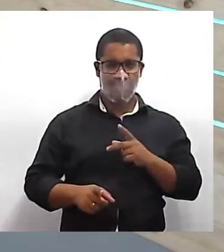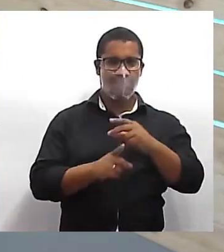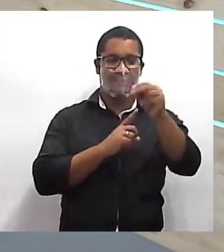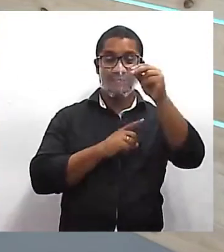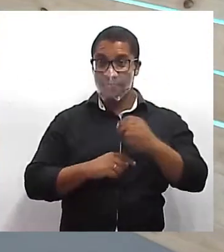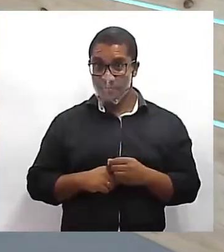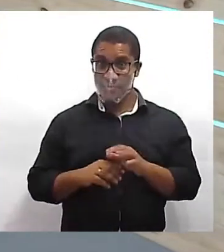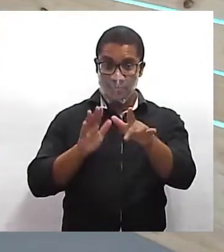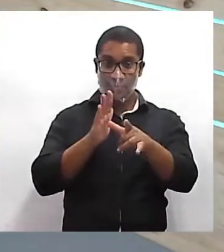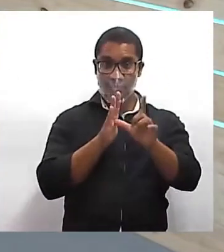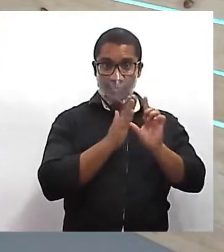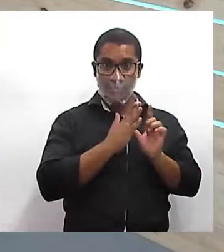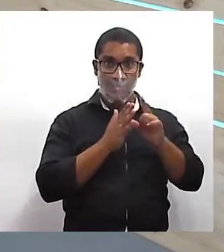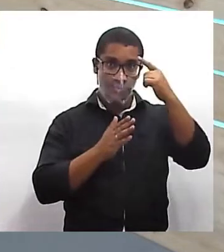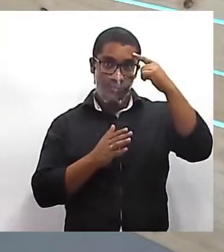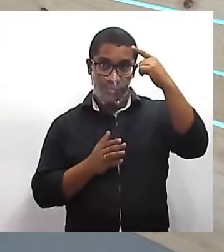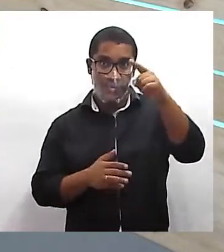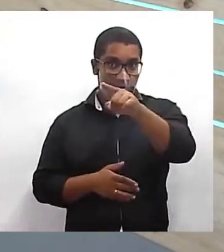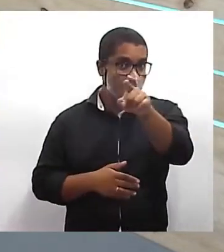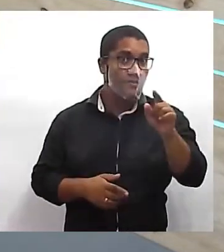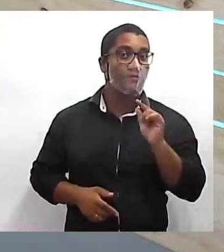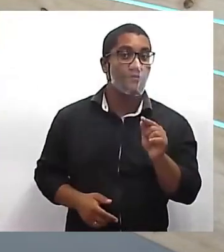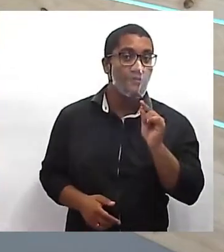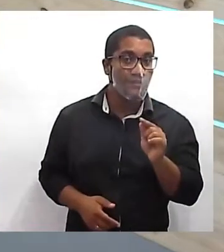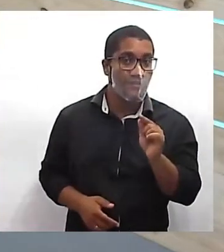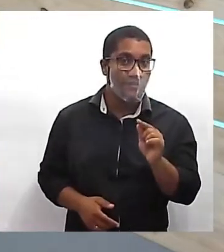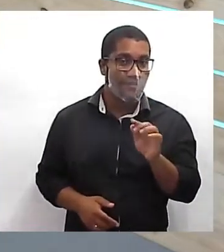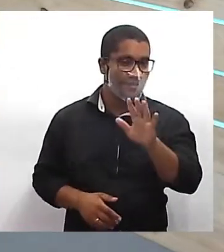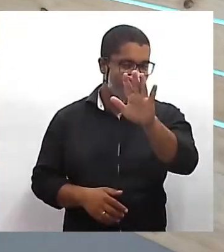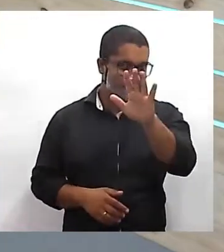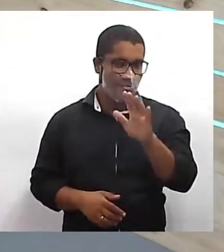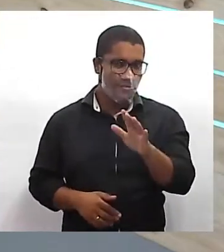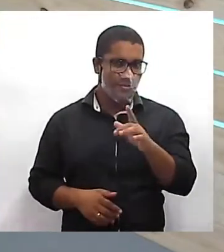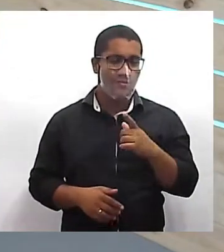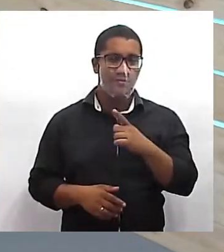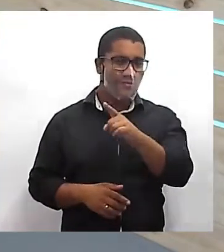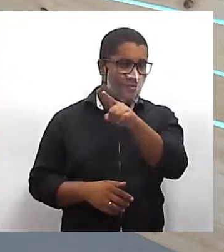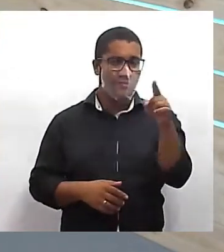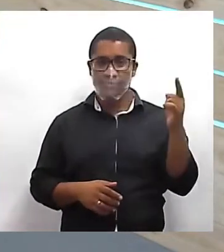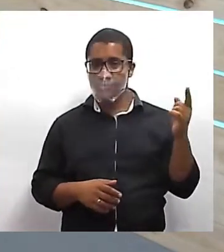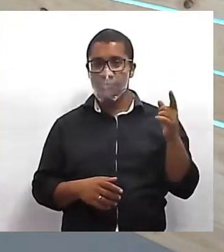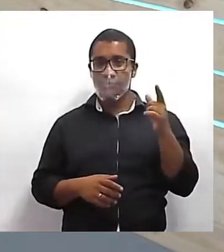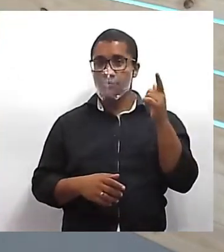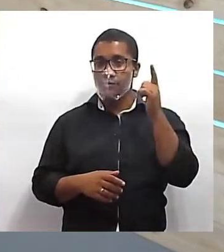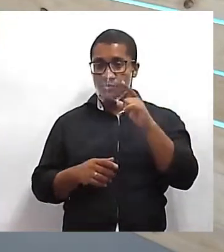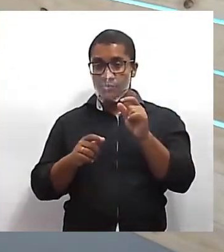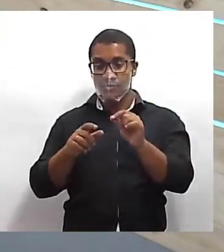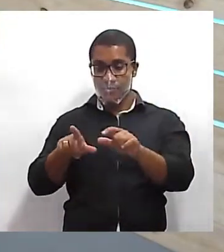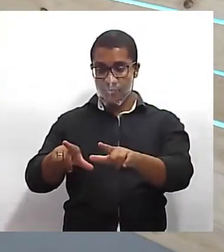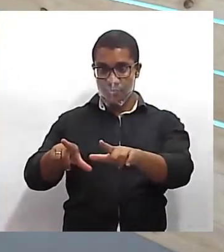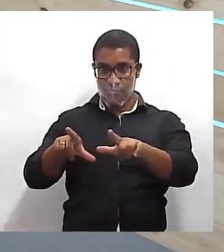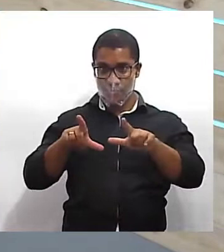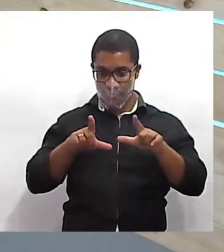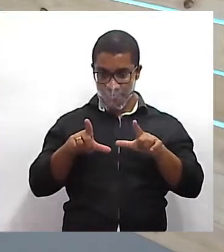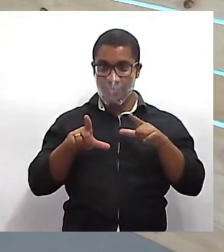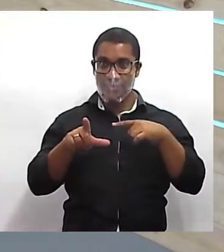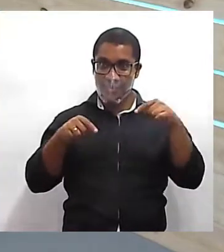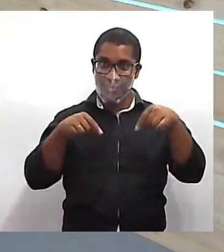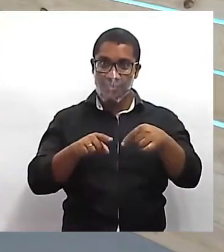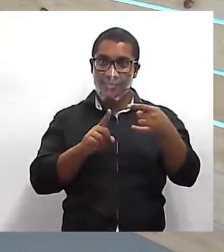de mais nada, eu gostaria de lembrar vocês para que vocês possam solicitar o certificado de participação nessa